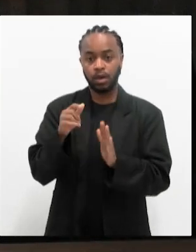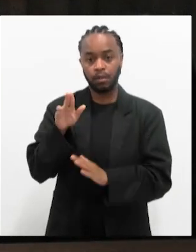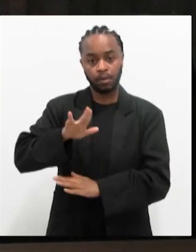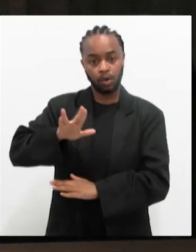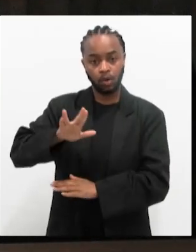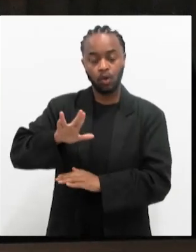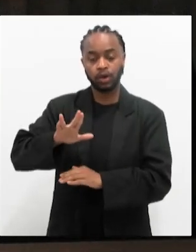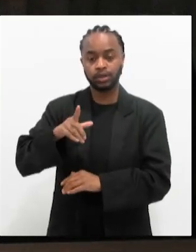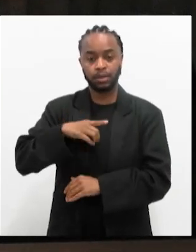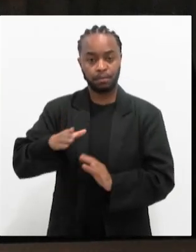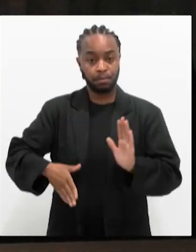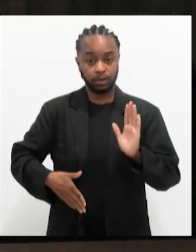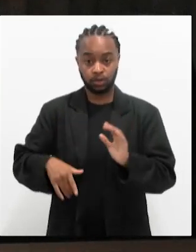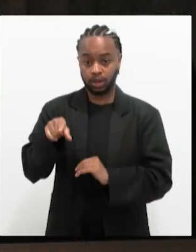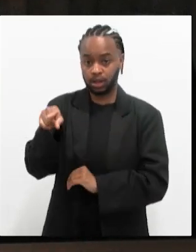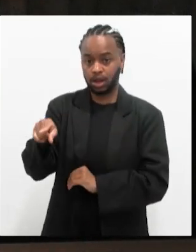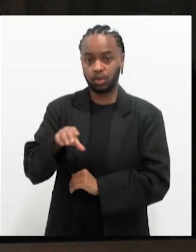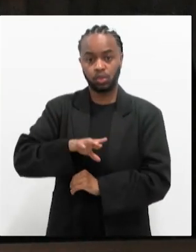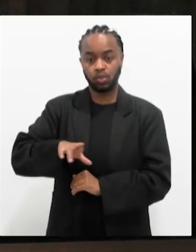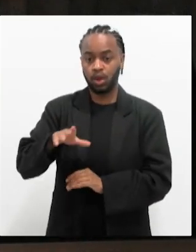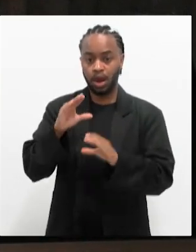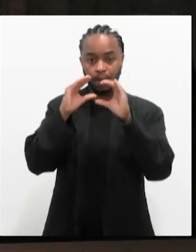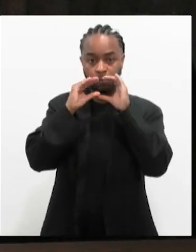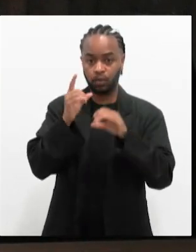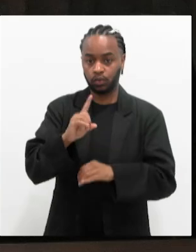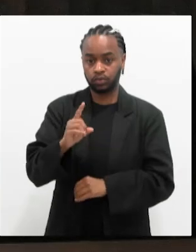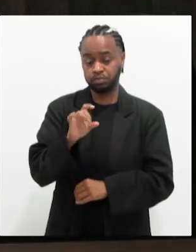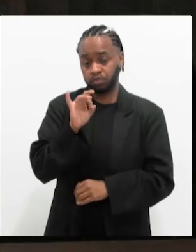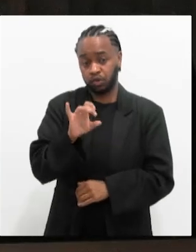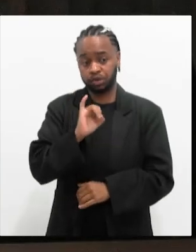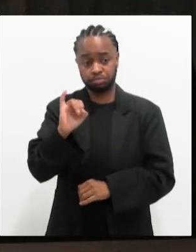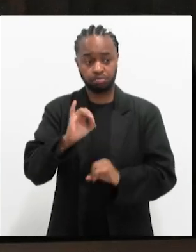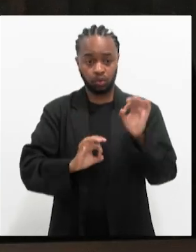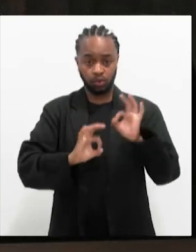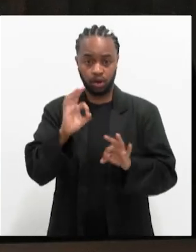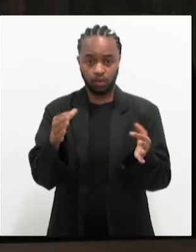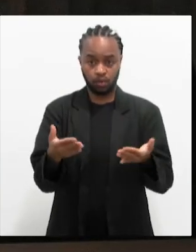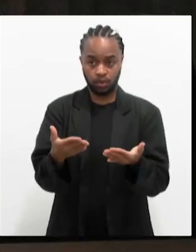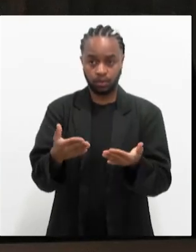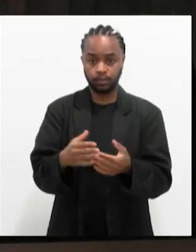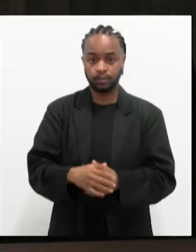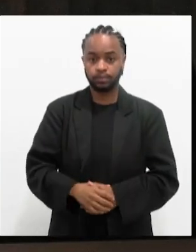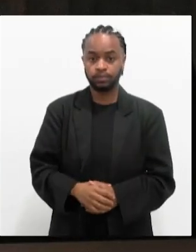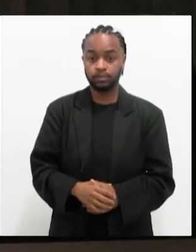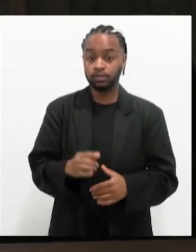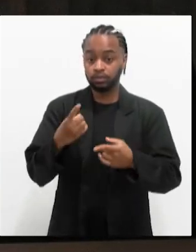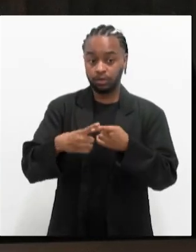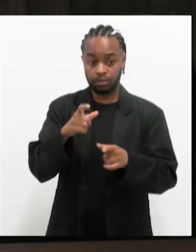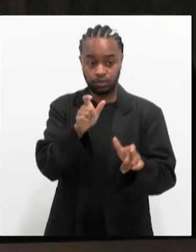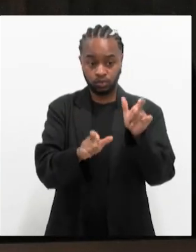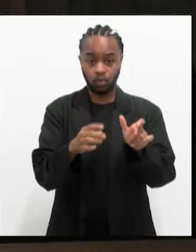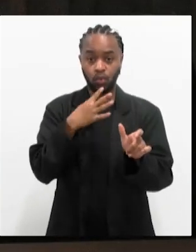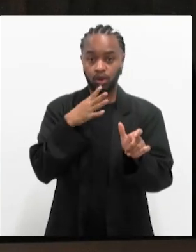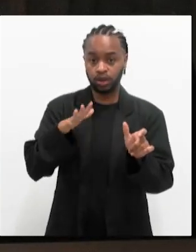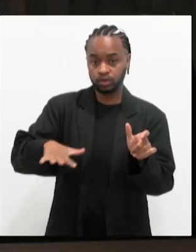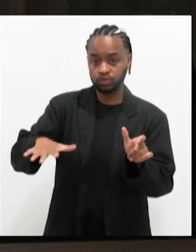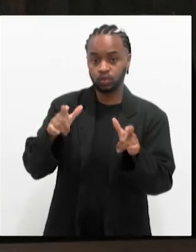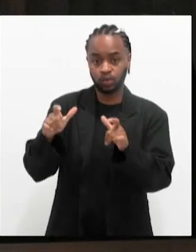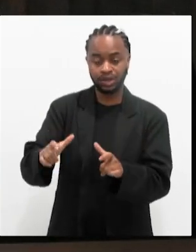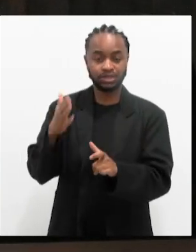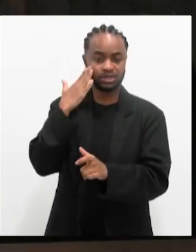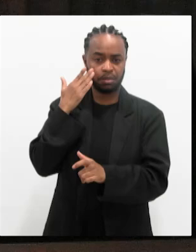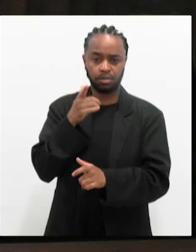se tem hambúrguer lá, a não ser se instalar agora. Porque quem conhece o local sabe que ele nunca vendeu